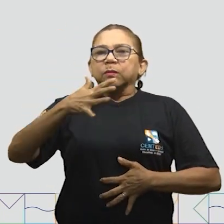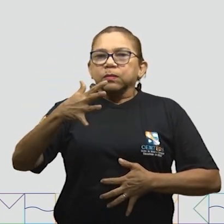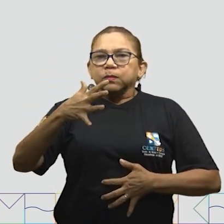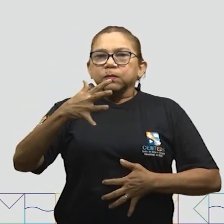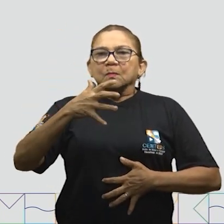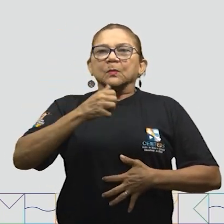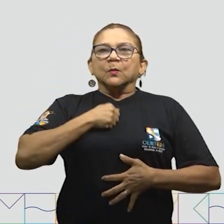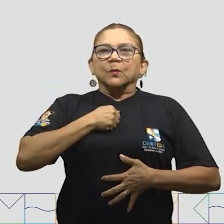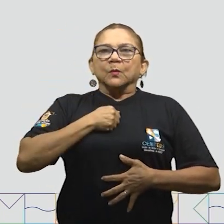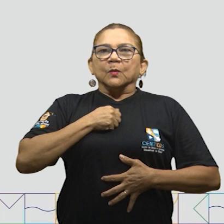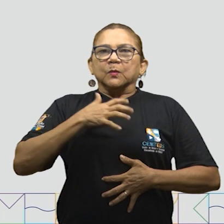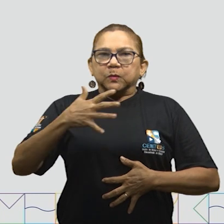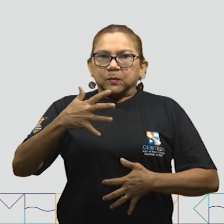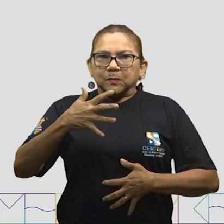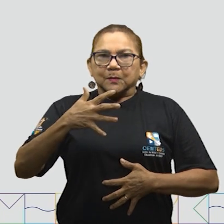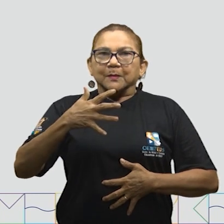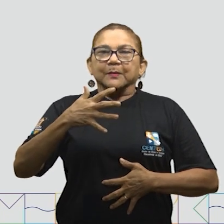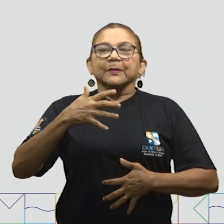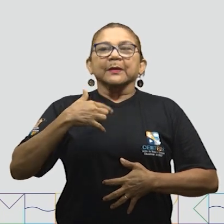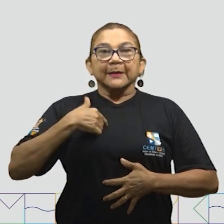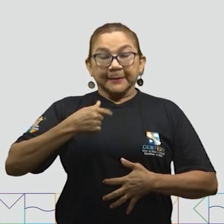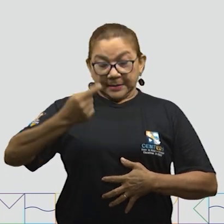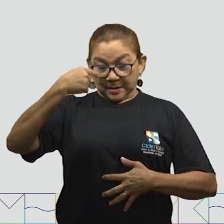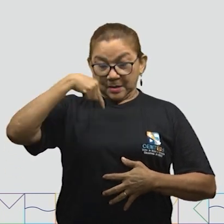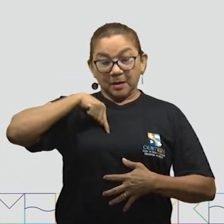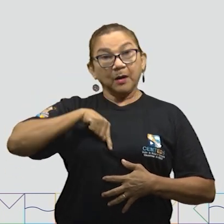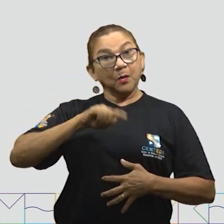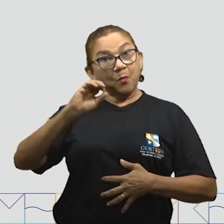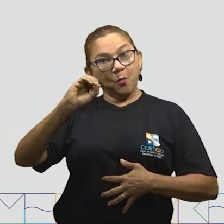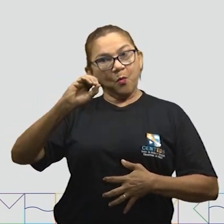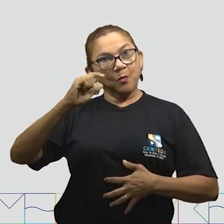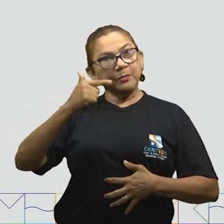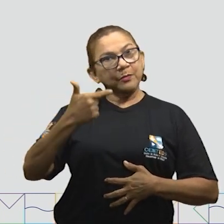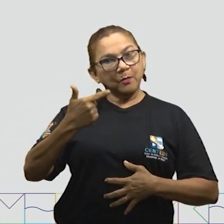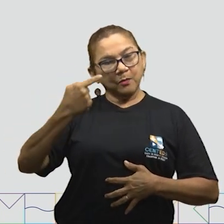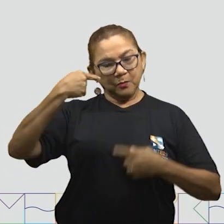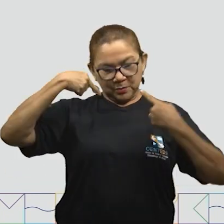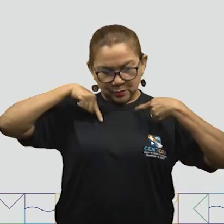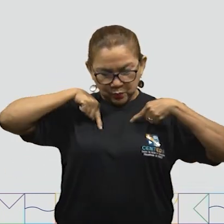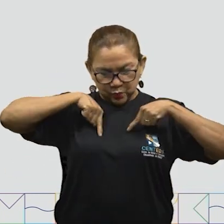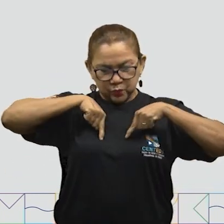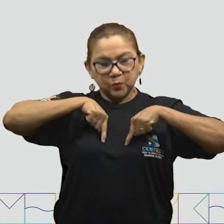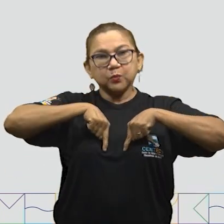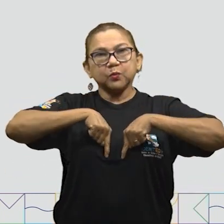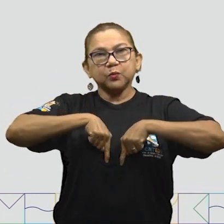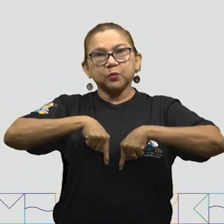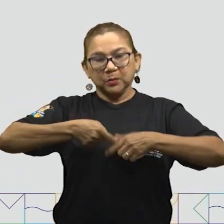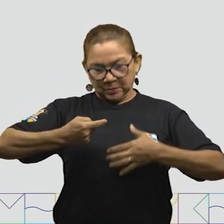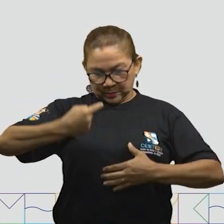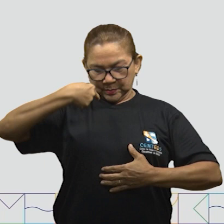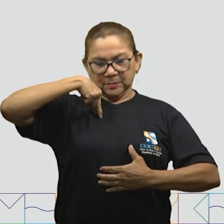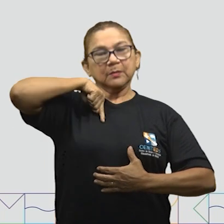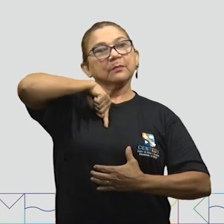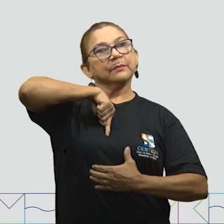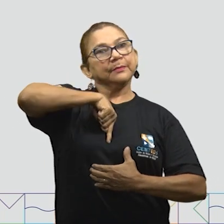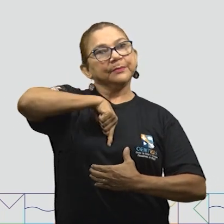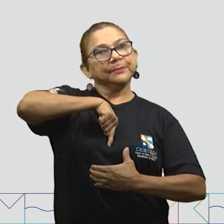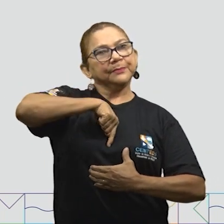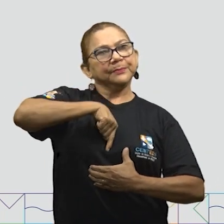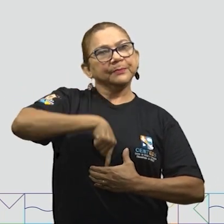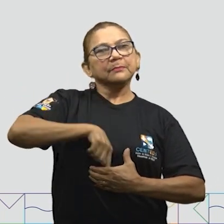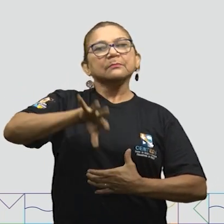respiração. Perceba o gás oxigênio representado pelo desenho de nuvem verde entrando no corpo humano